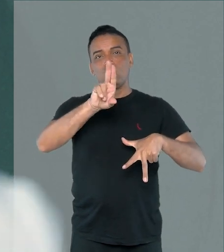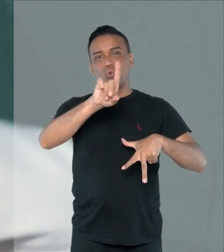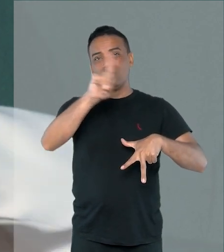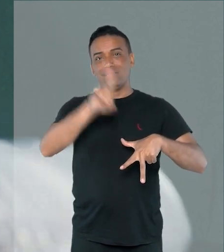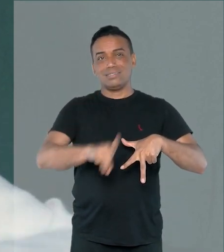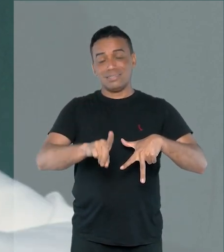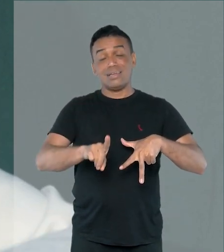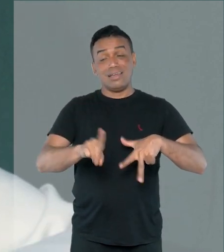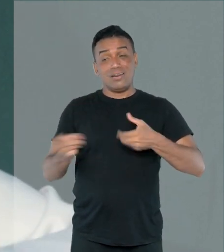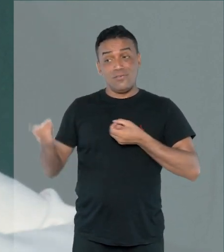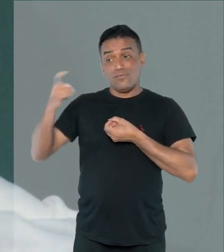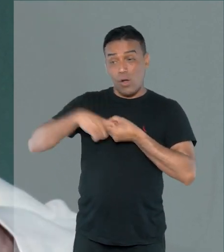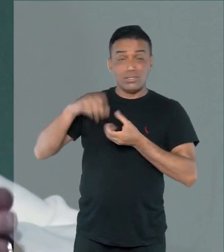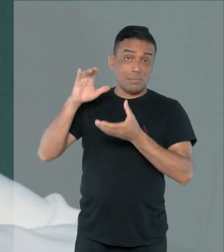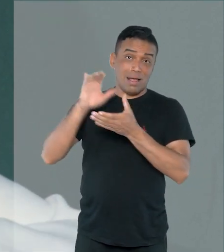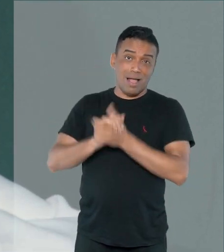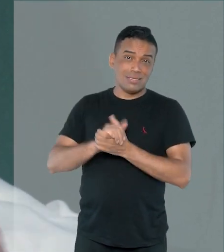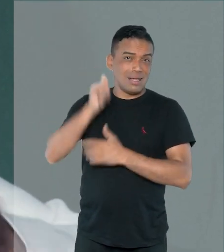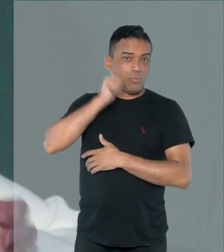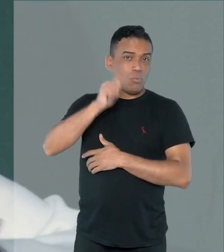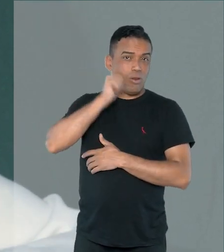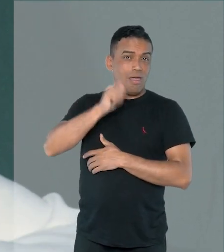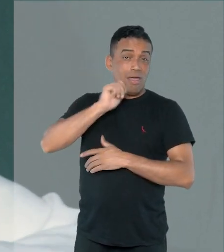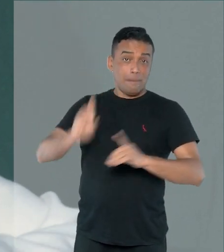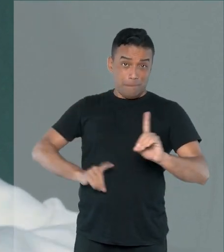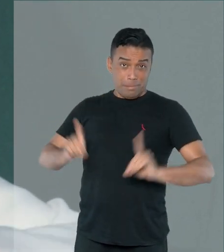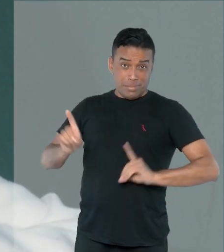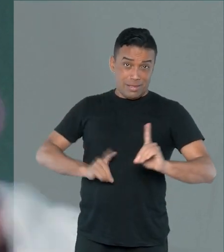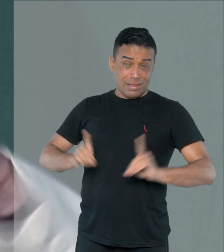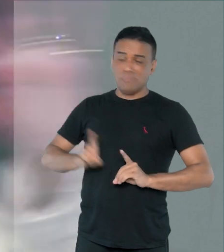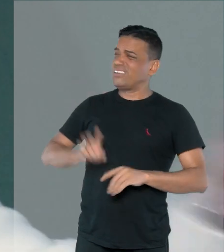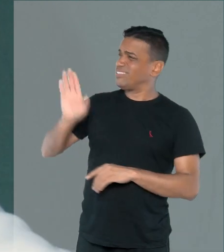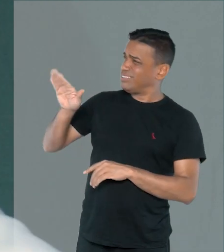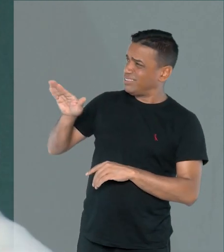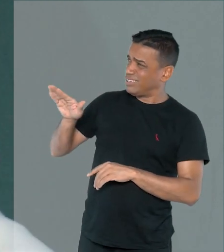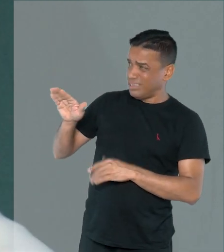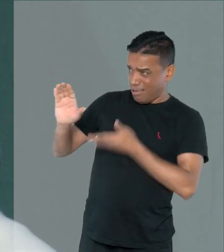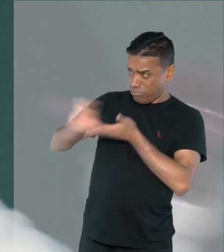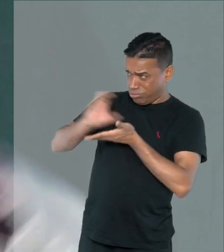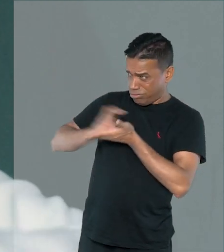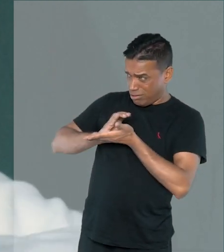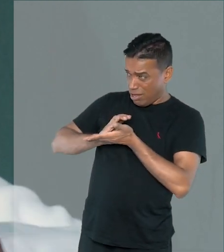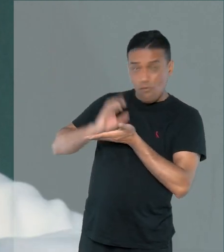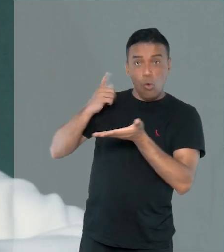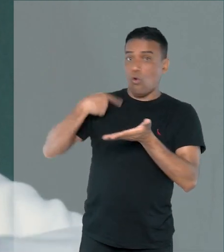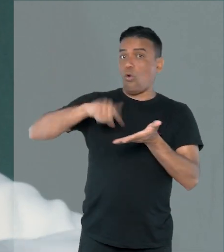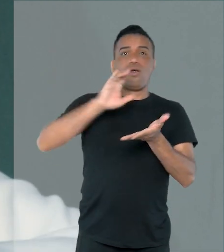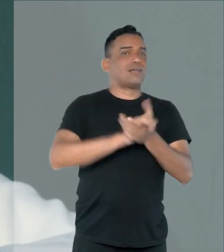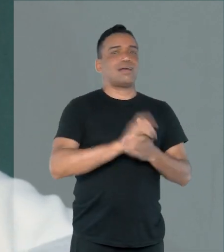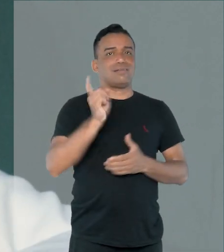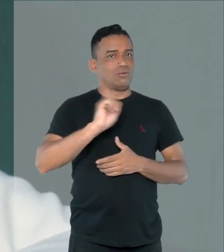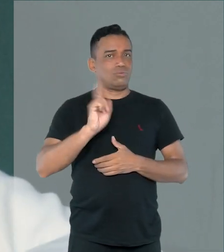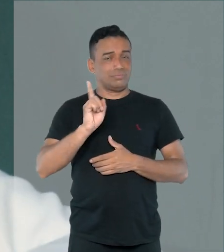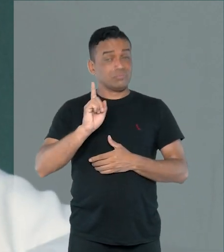se casar com uma prima, né, um arranjo. Ele diz logo para o pai: olha, sem mesada eu não me caso. Aliás, tudo era assim: sem